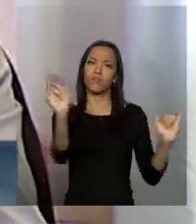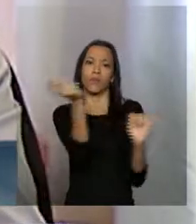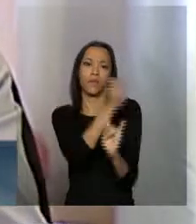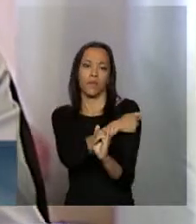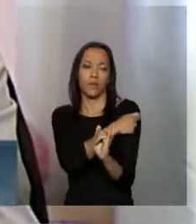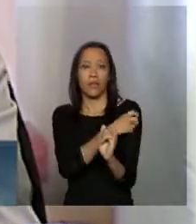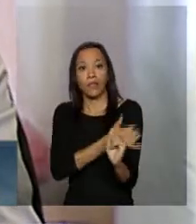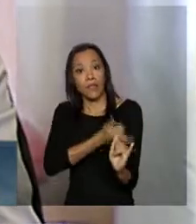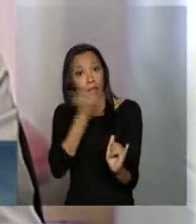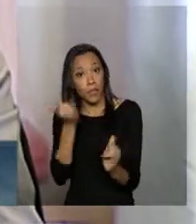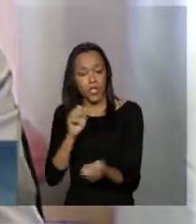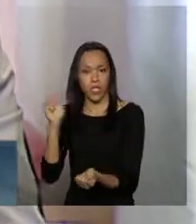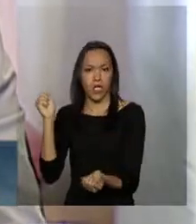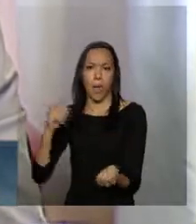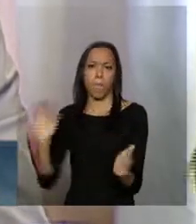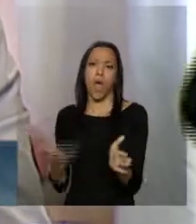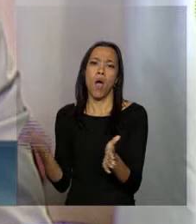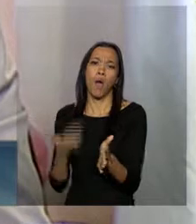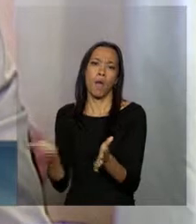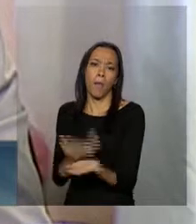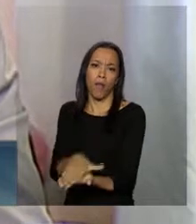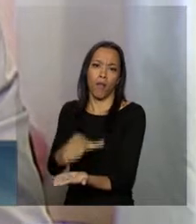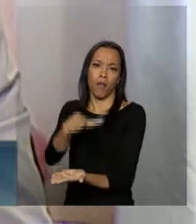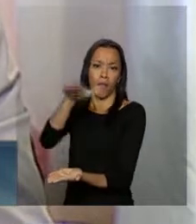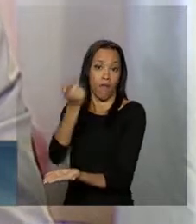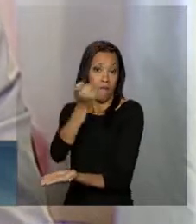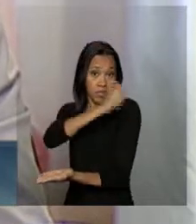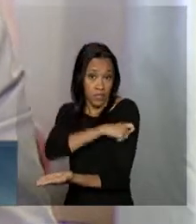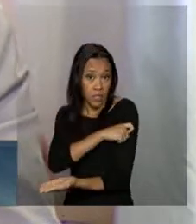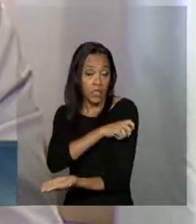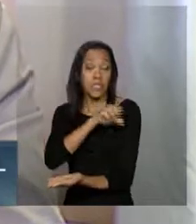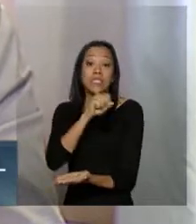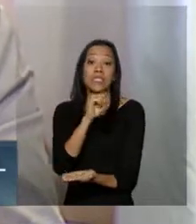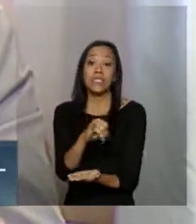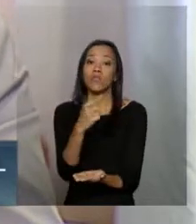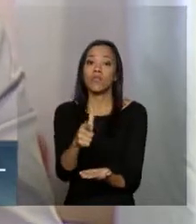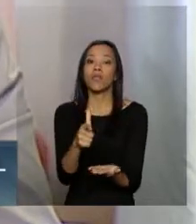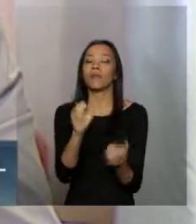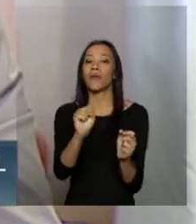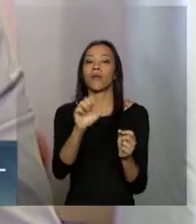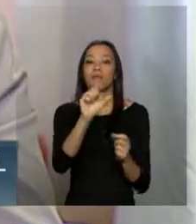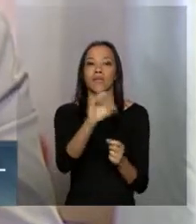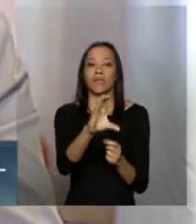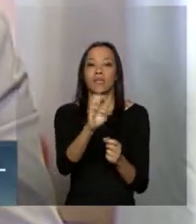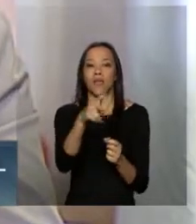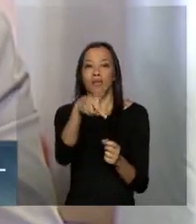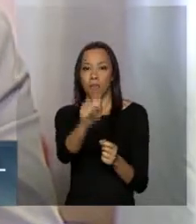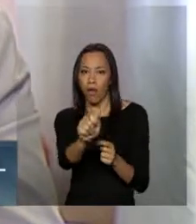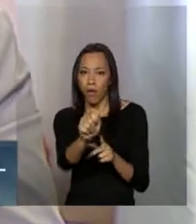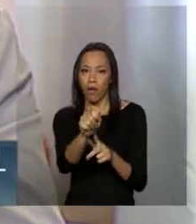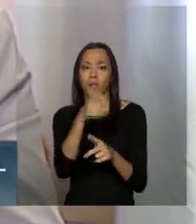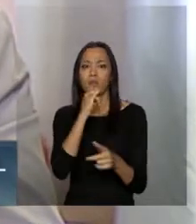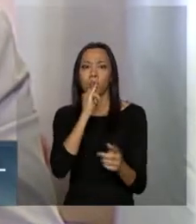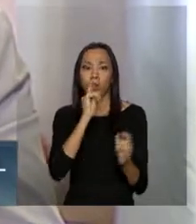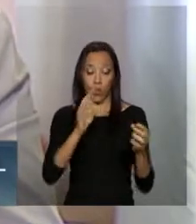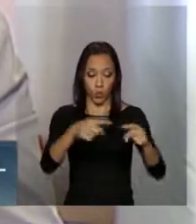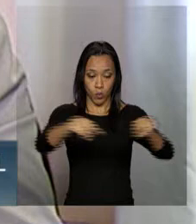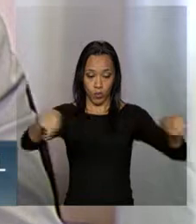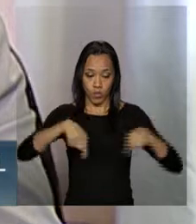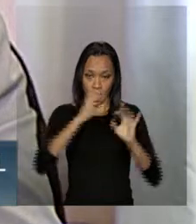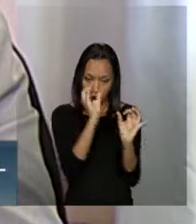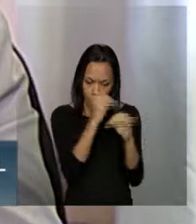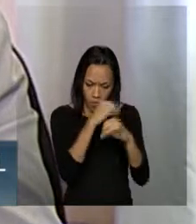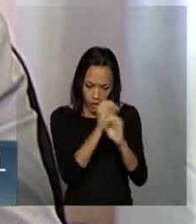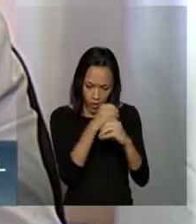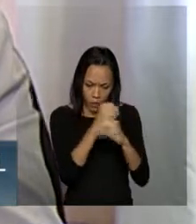capacidade de produção das vacinas. Se você não tem mudança de cepa, como foi o caso do ano passado, os laboratórios já têm toda a